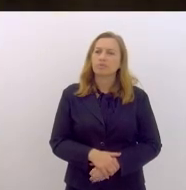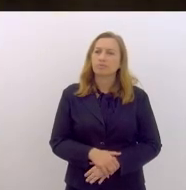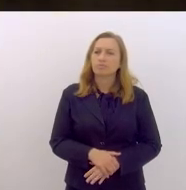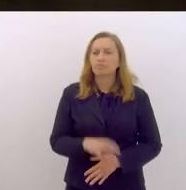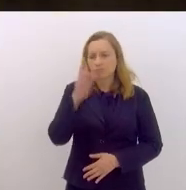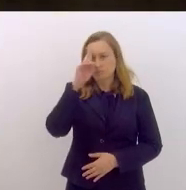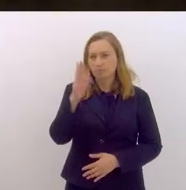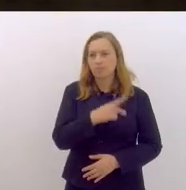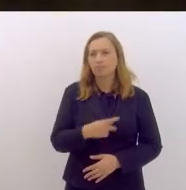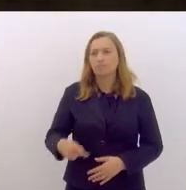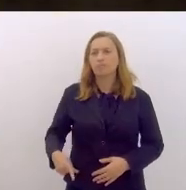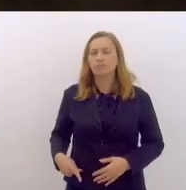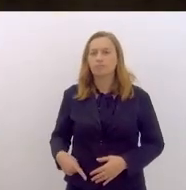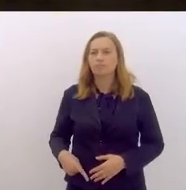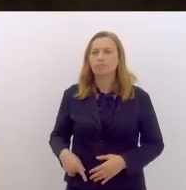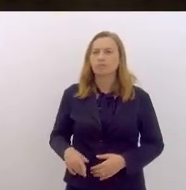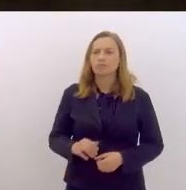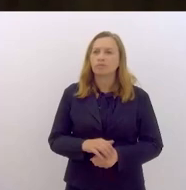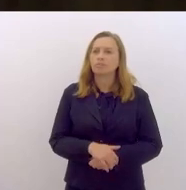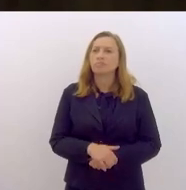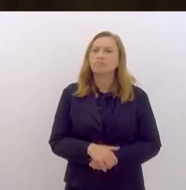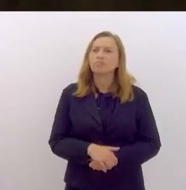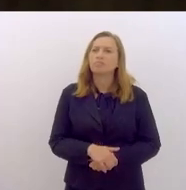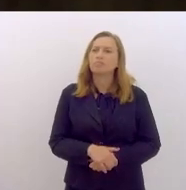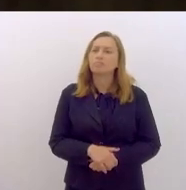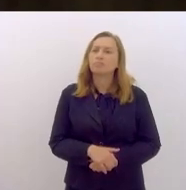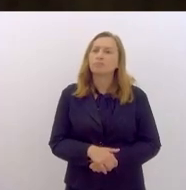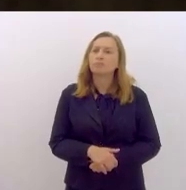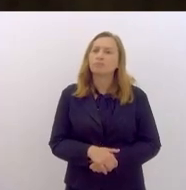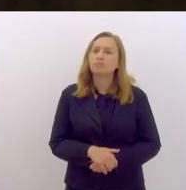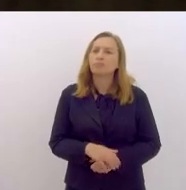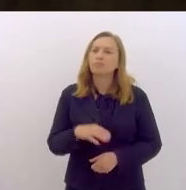Senhor presidente, ô Milena, por favor.